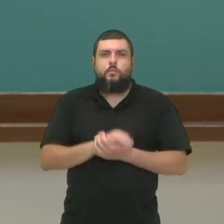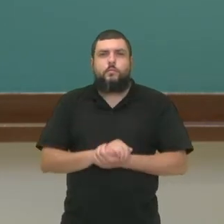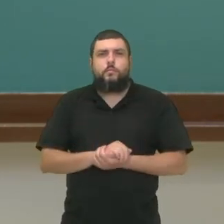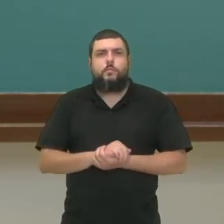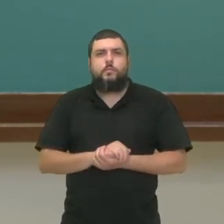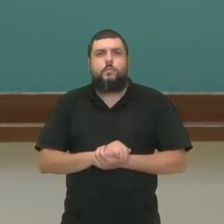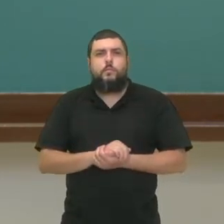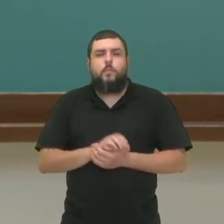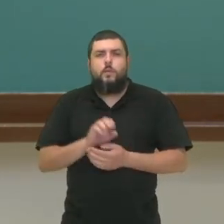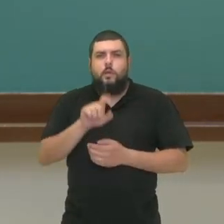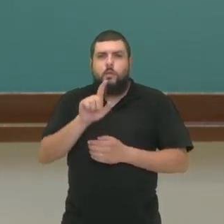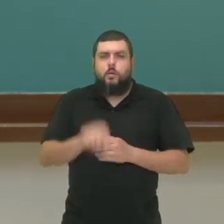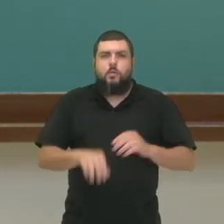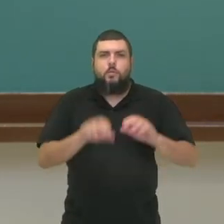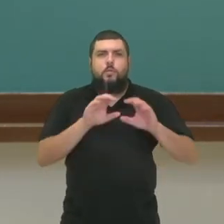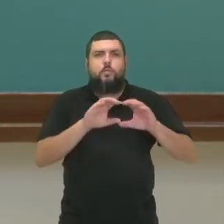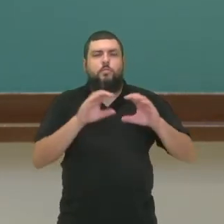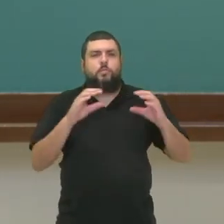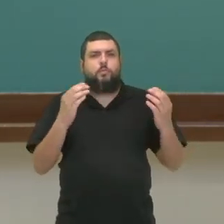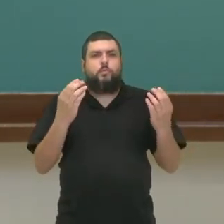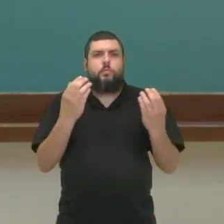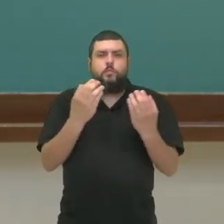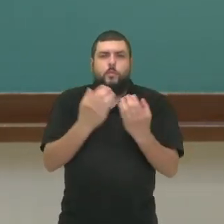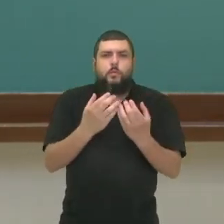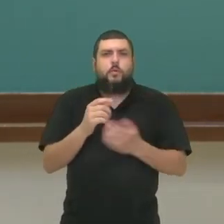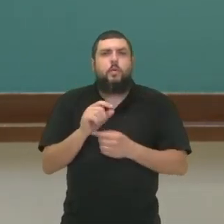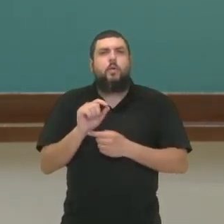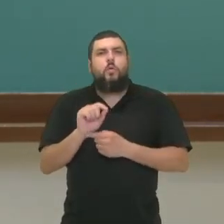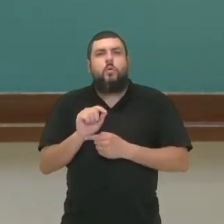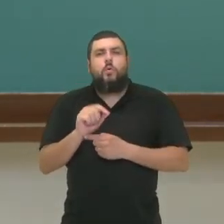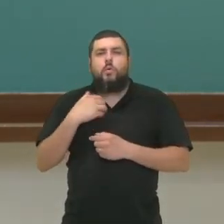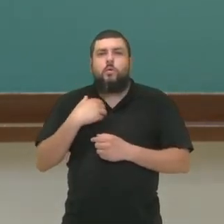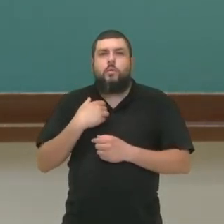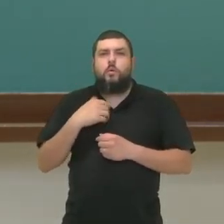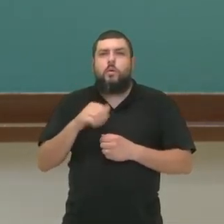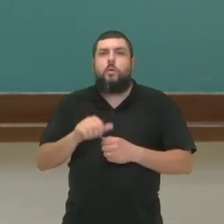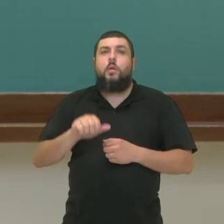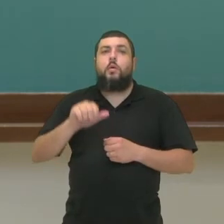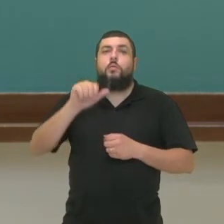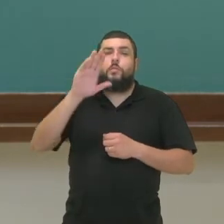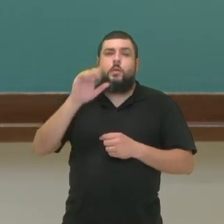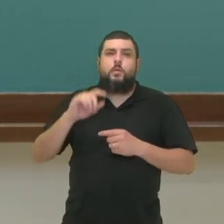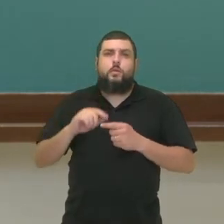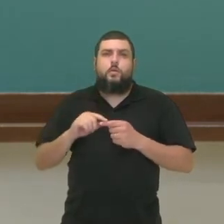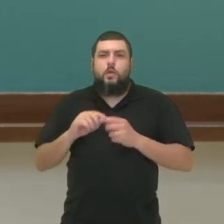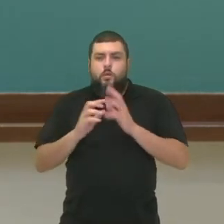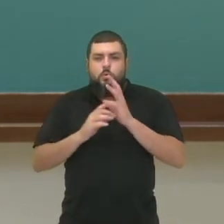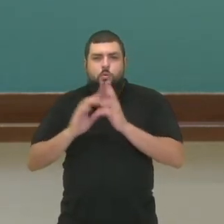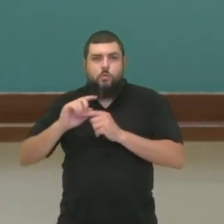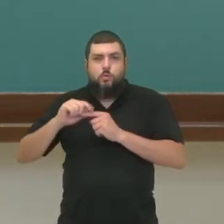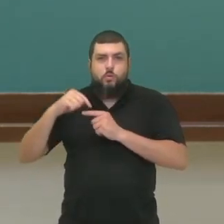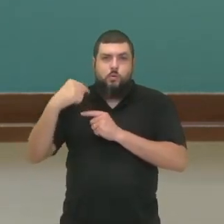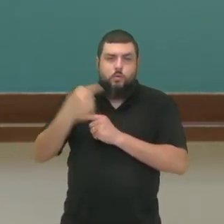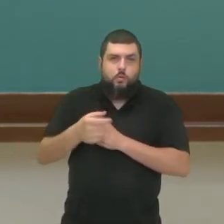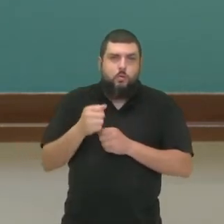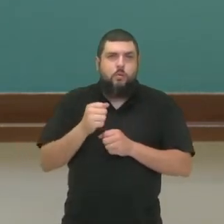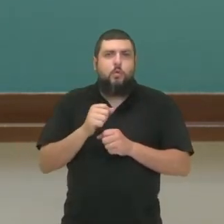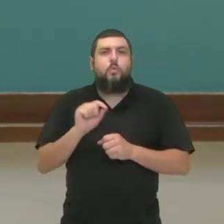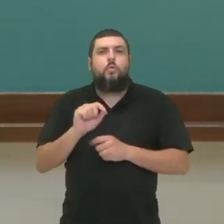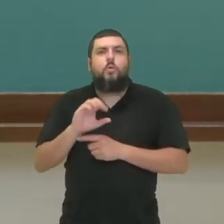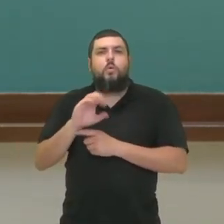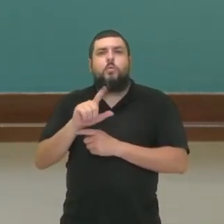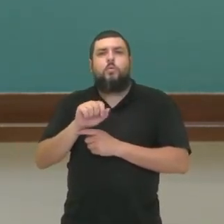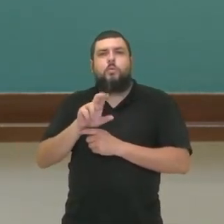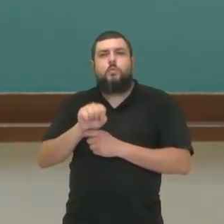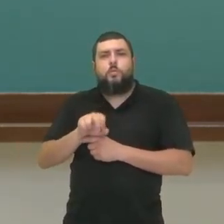Micros estádios espalhados em várias províncias, e a maior delas, construída já depois de Cristo, em 80 d.C., chamada de